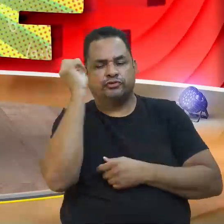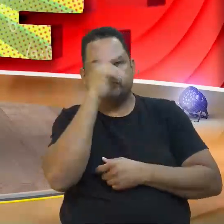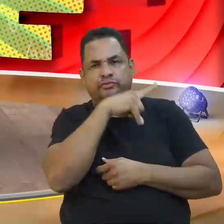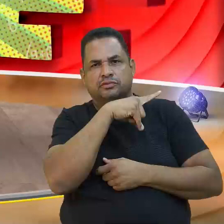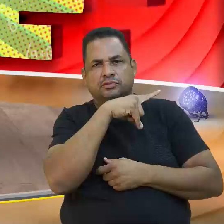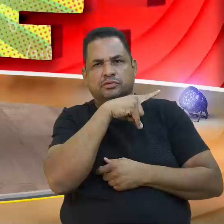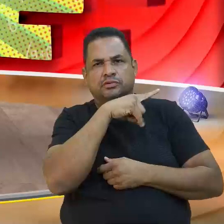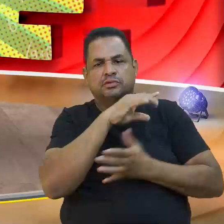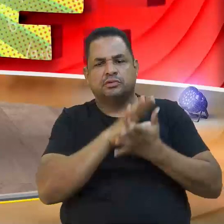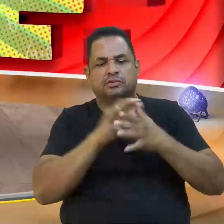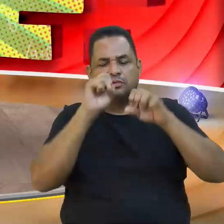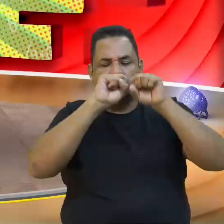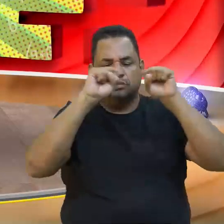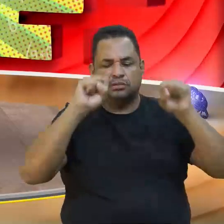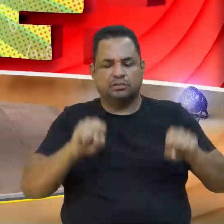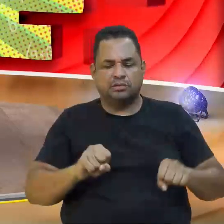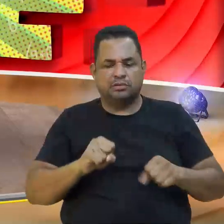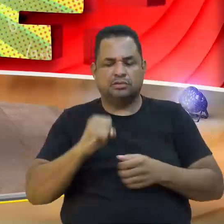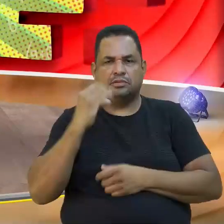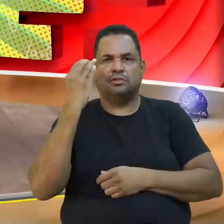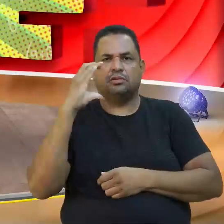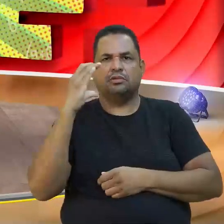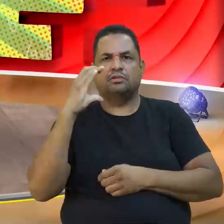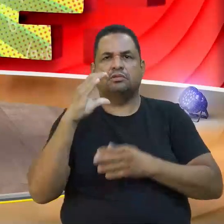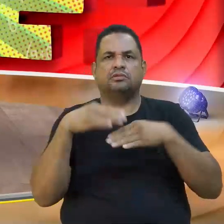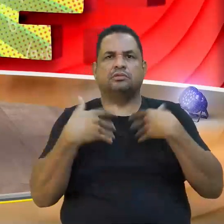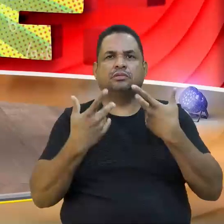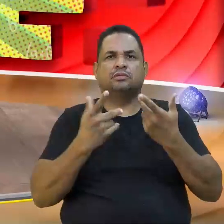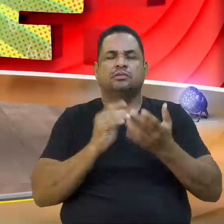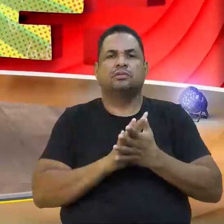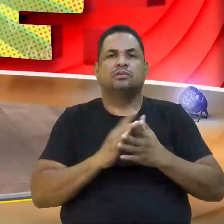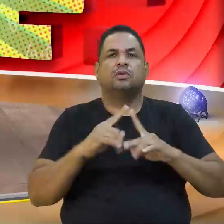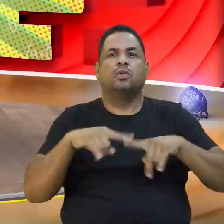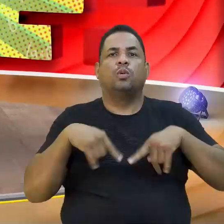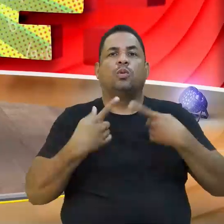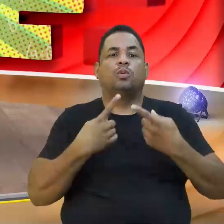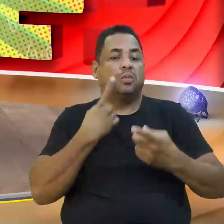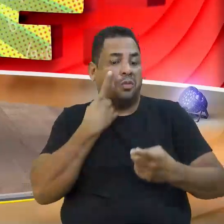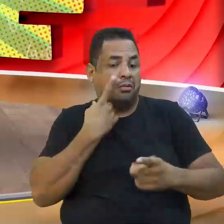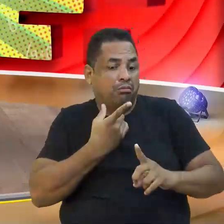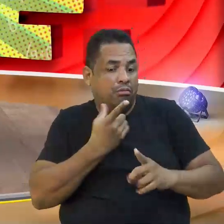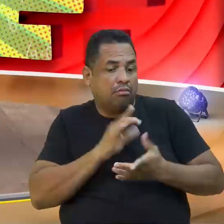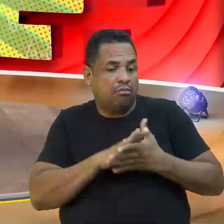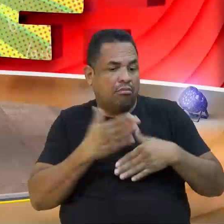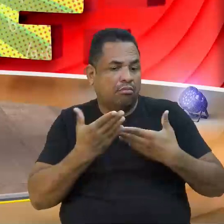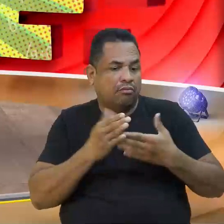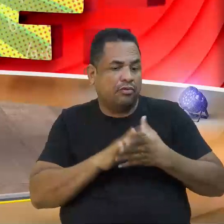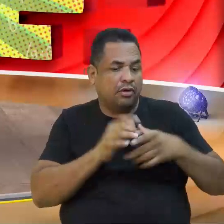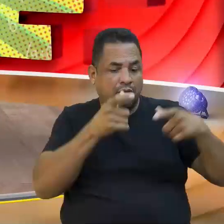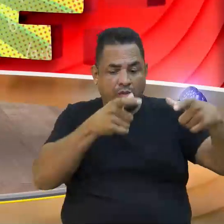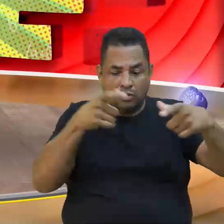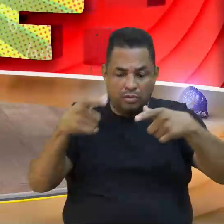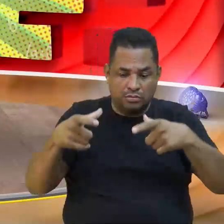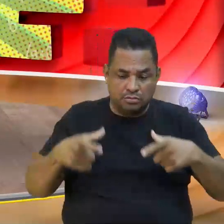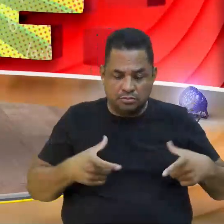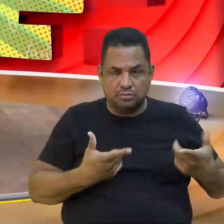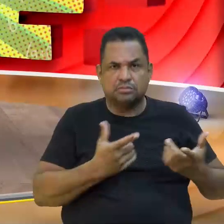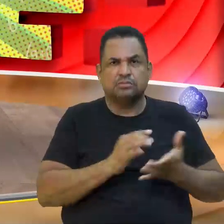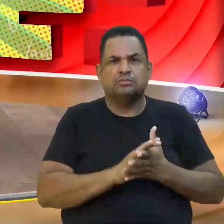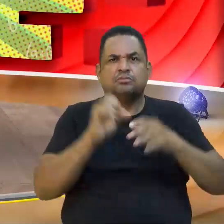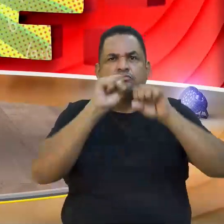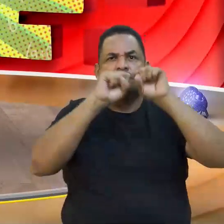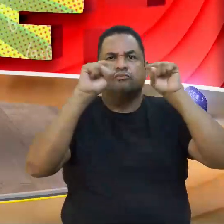sistema cartesiano, aí lembra do plano cartesiano. Só que quando chegou lá, eles foram trabalhar com localização no sistema